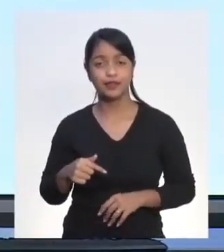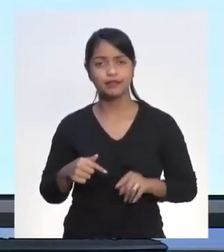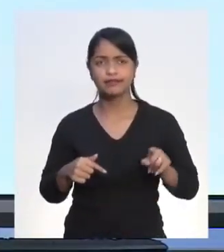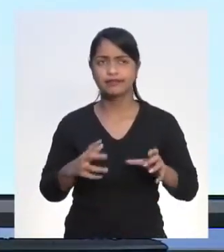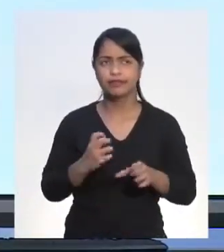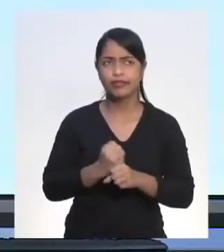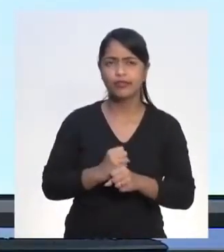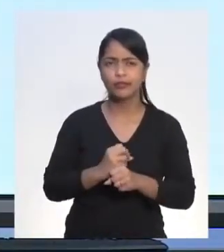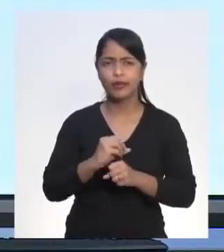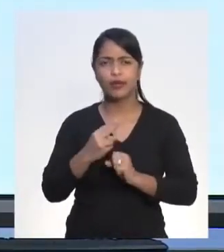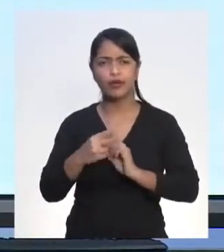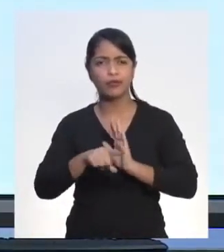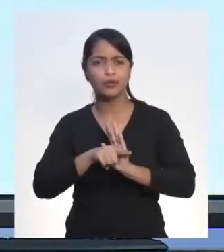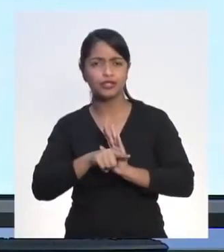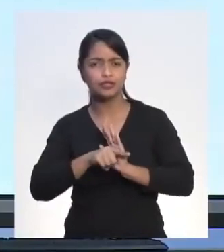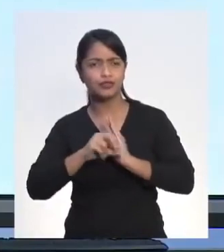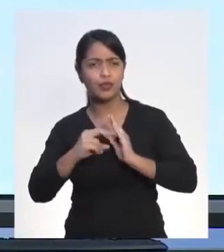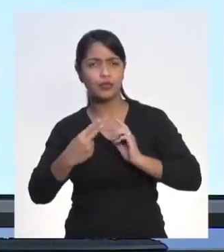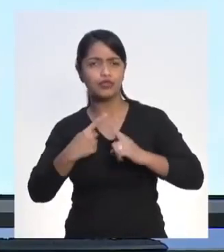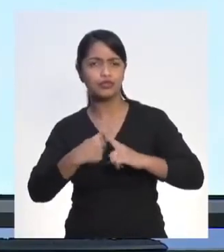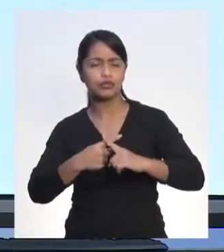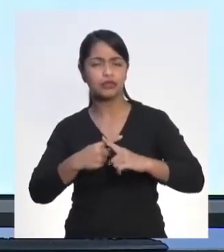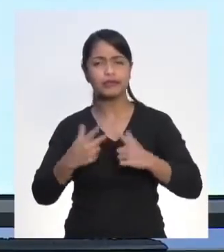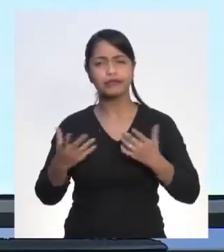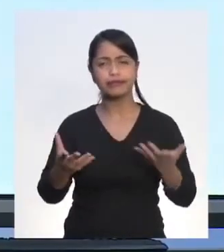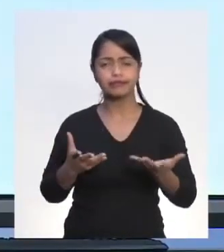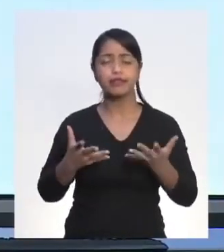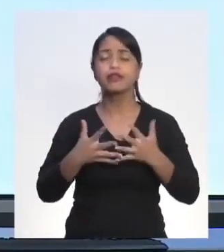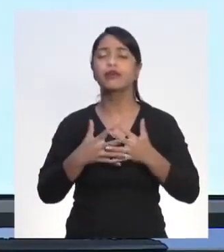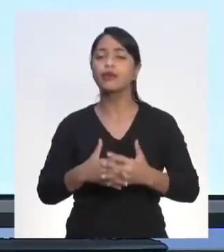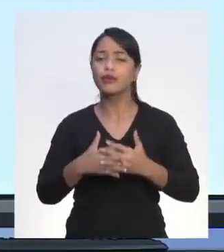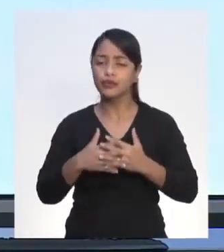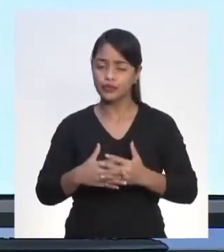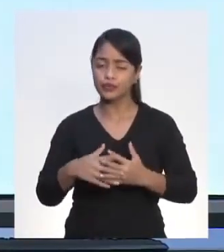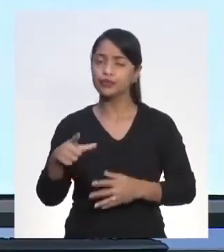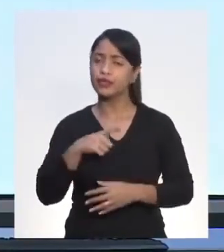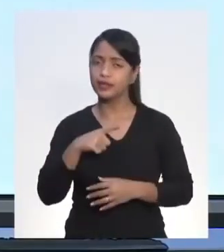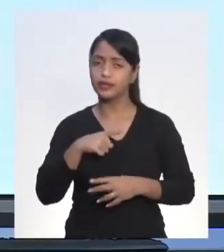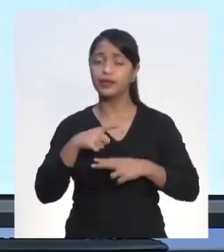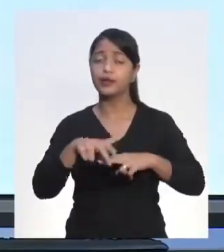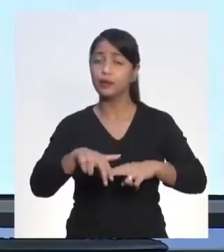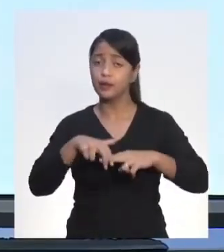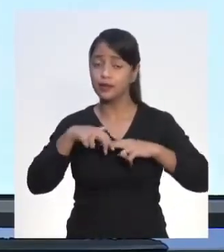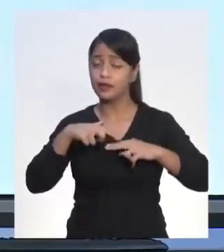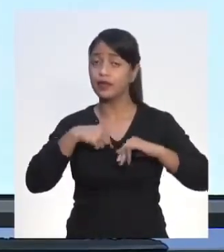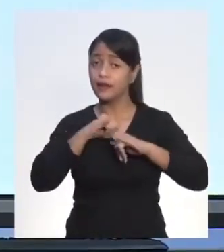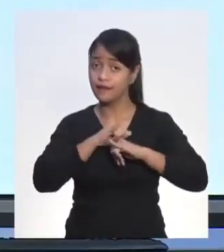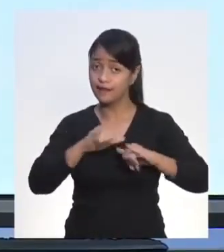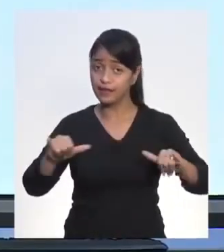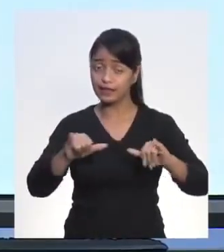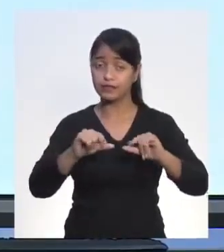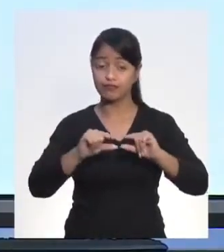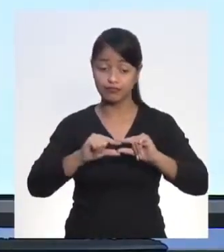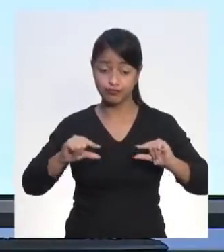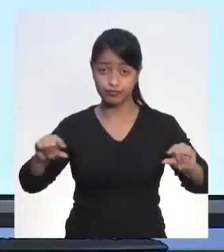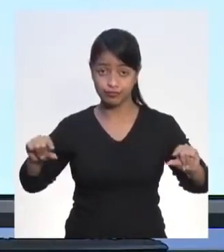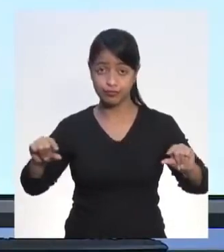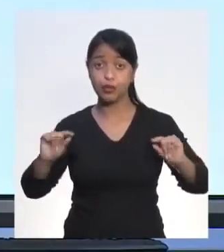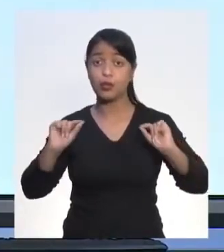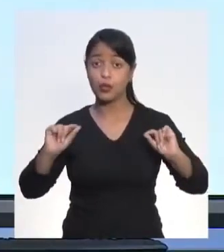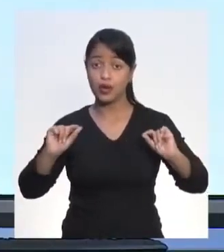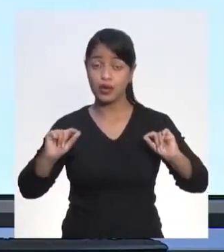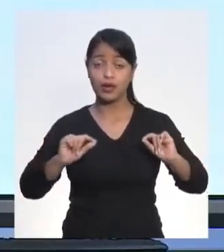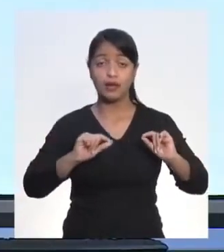somando, eu estou subtraindo, eu estou multiplicando. Então, é complicado isso. Então, por isso que eu gosto muito da ideia do sinais